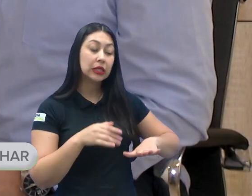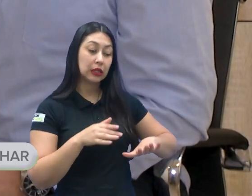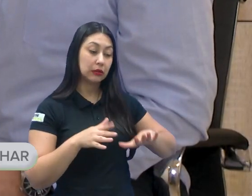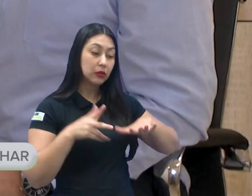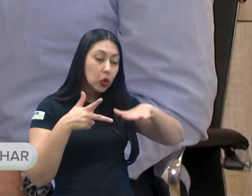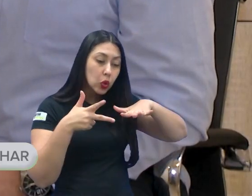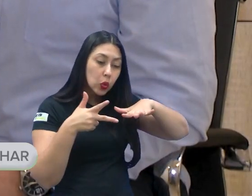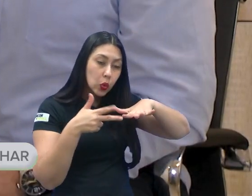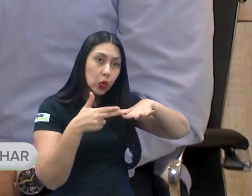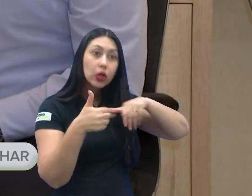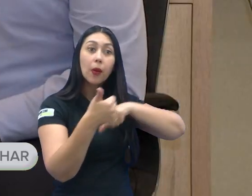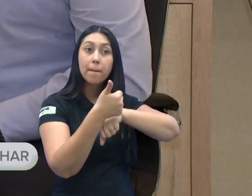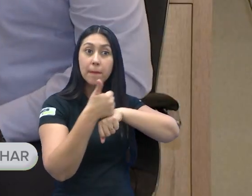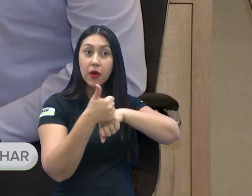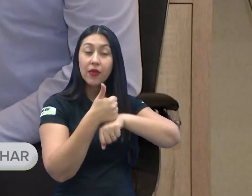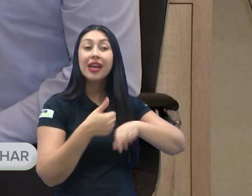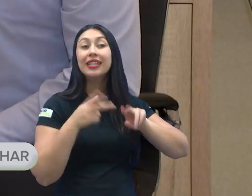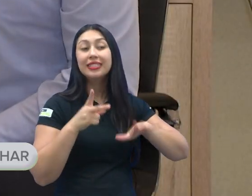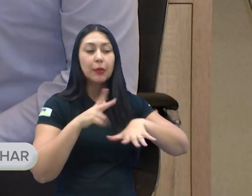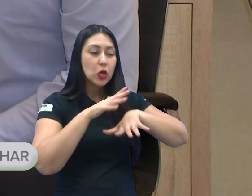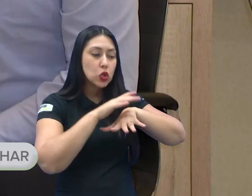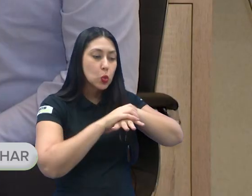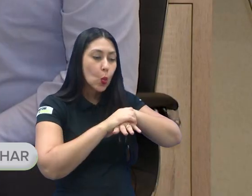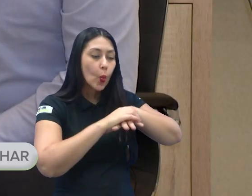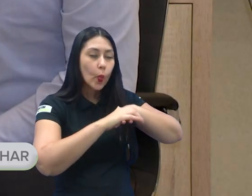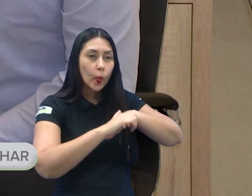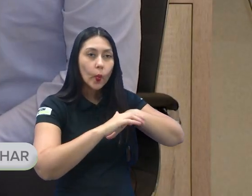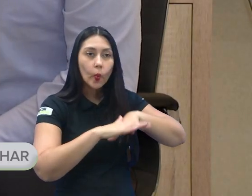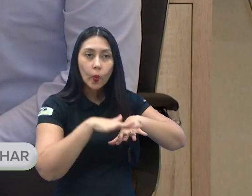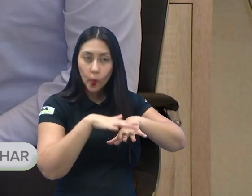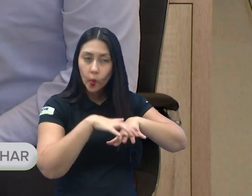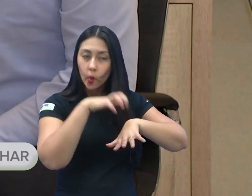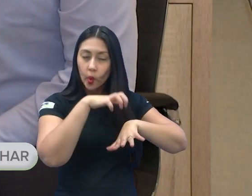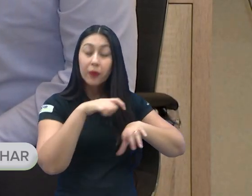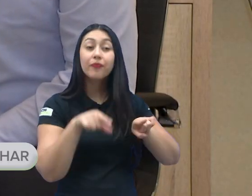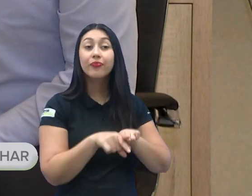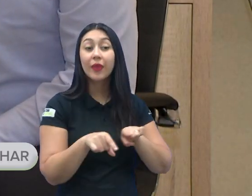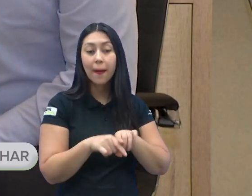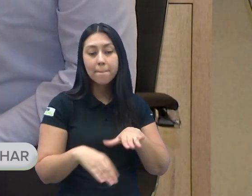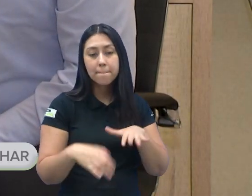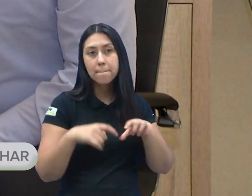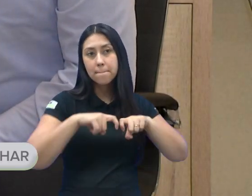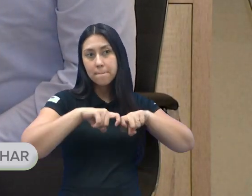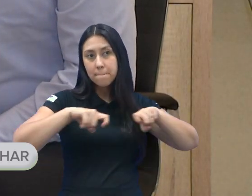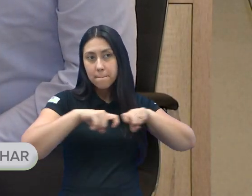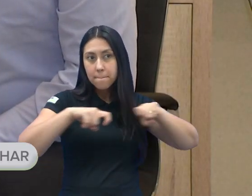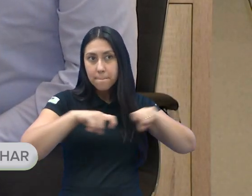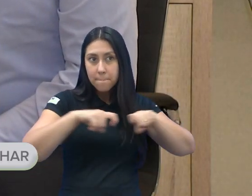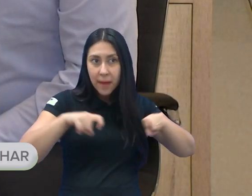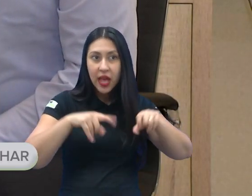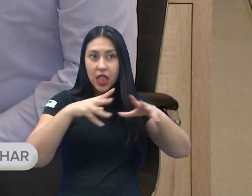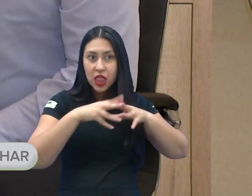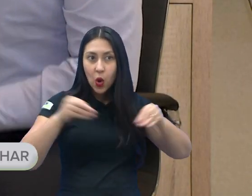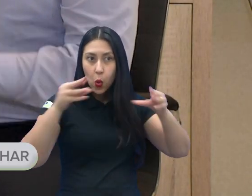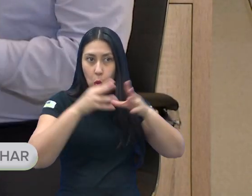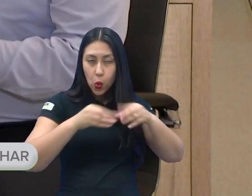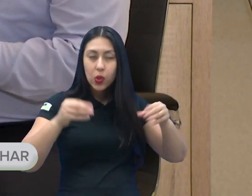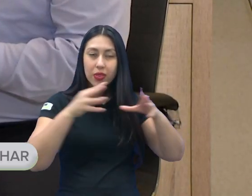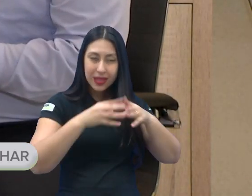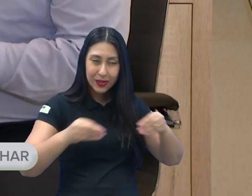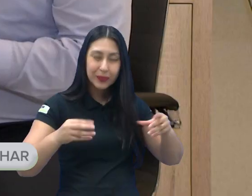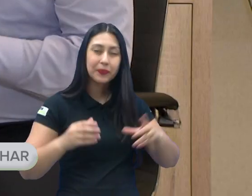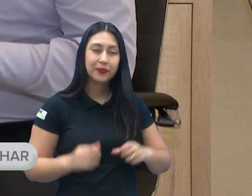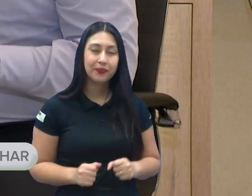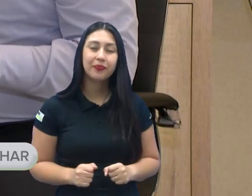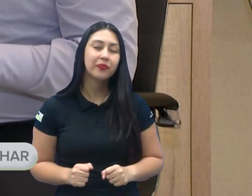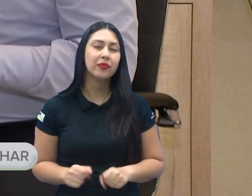os pés bem sequinhos, limpinhos, usar meia somente de algodão, Esses são os cuidados básicos. Você falou